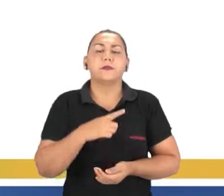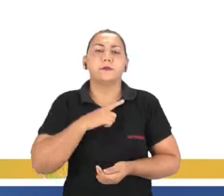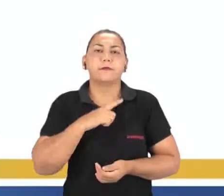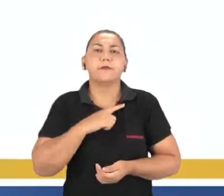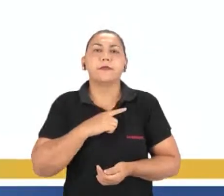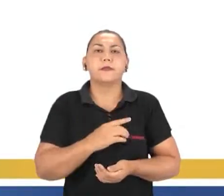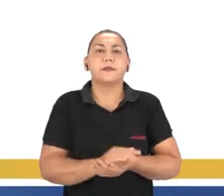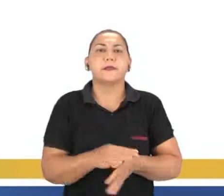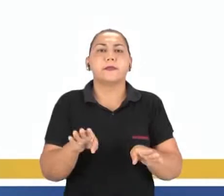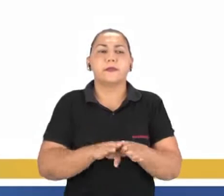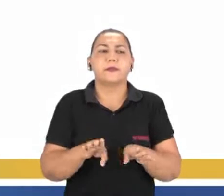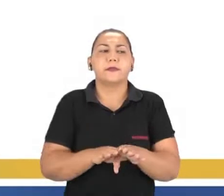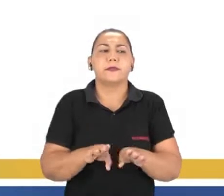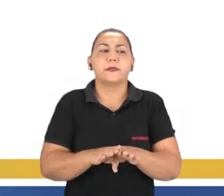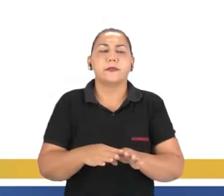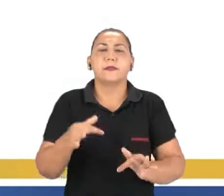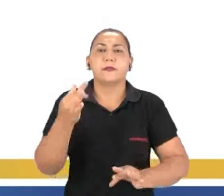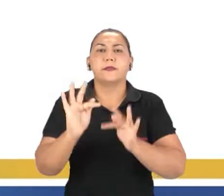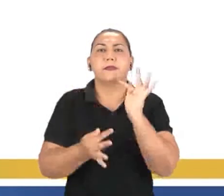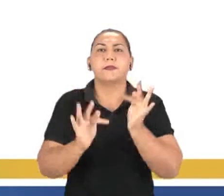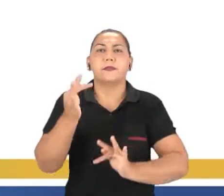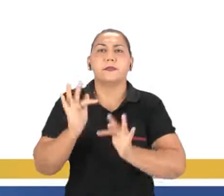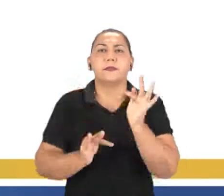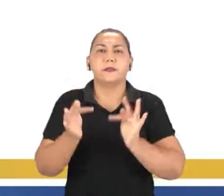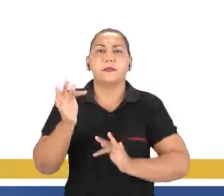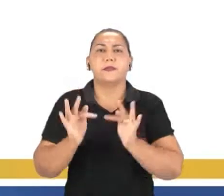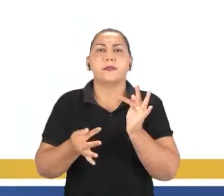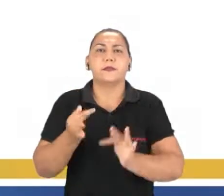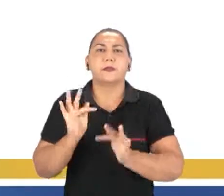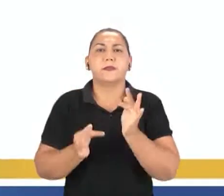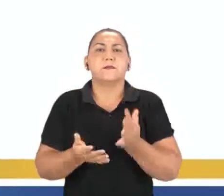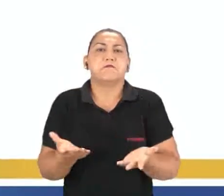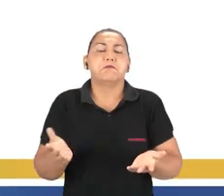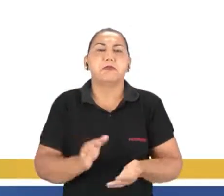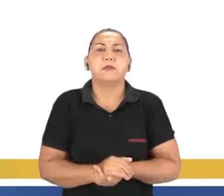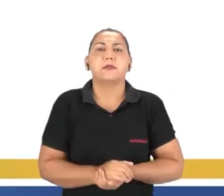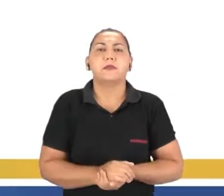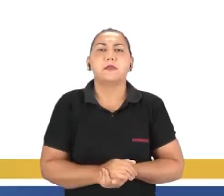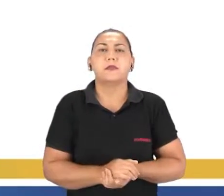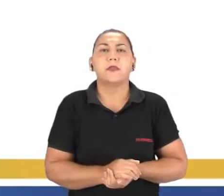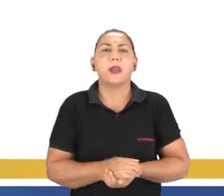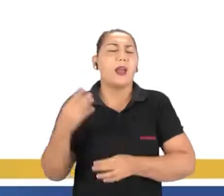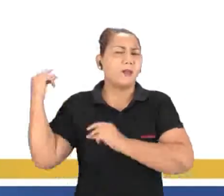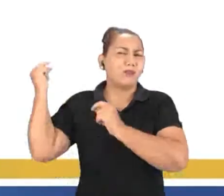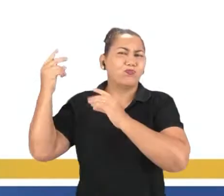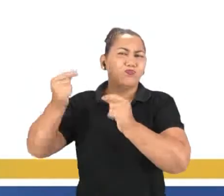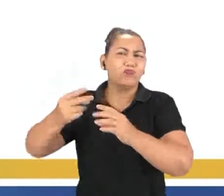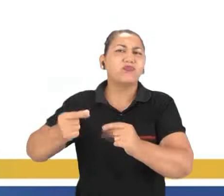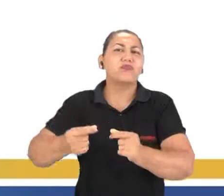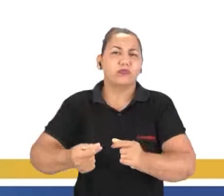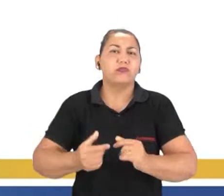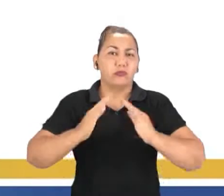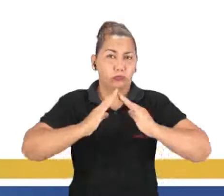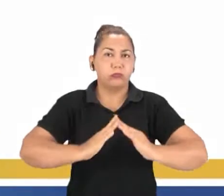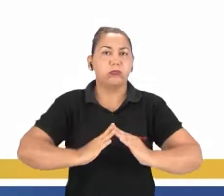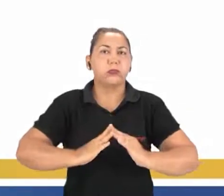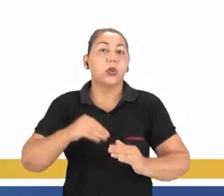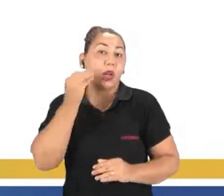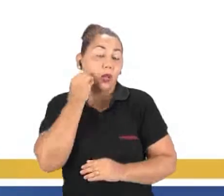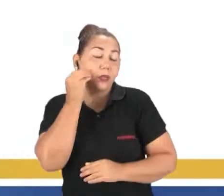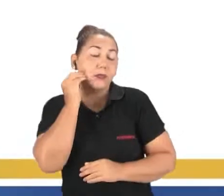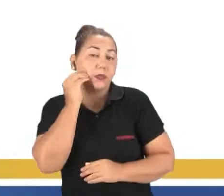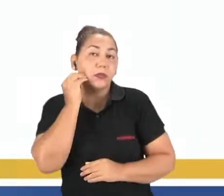populações indígenas, né? Foram desenvolvidos ao longo de séculos de ocupação, né? E experiência nessa